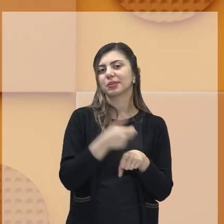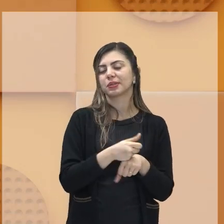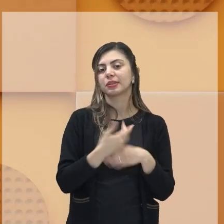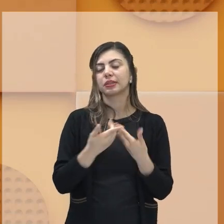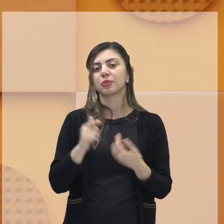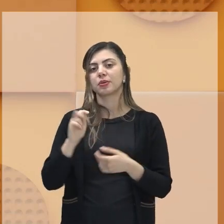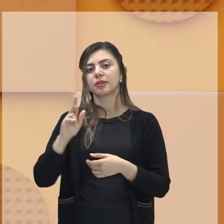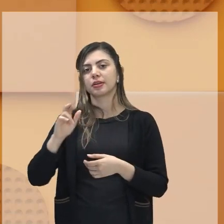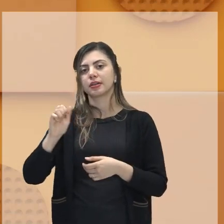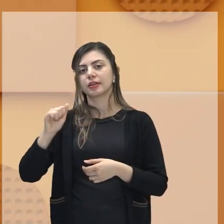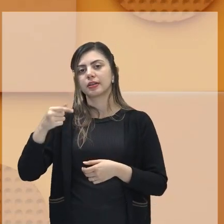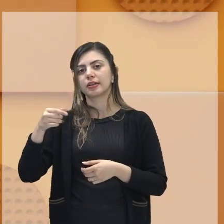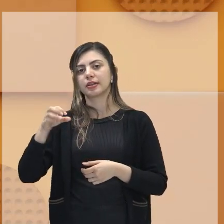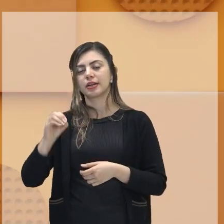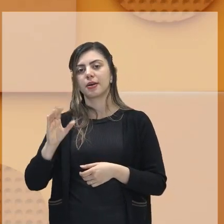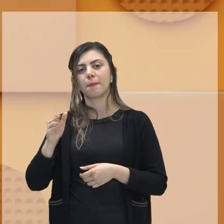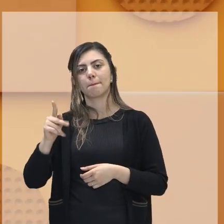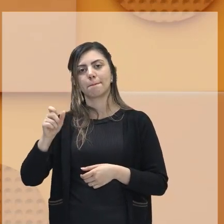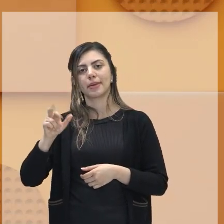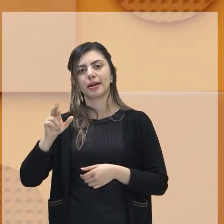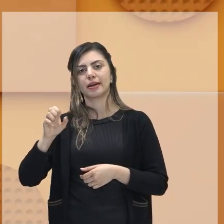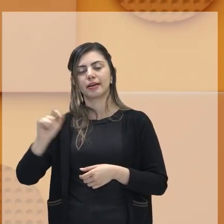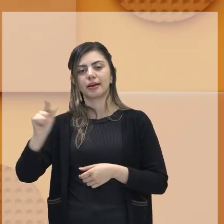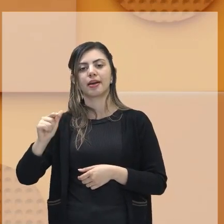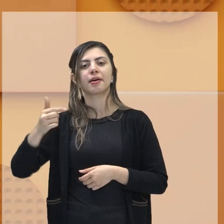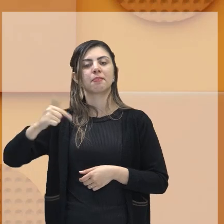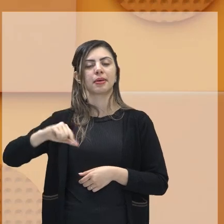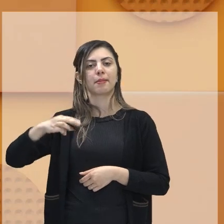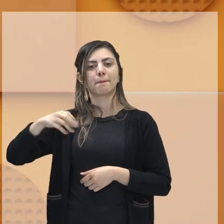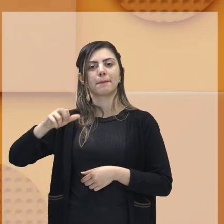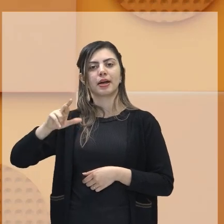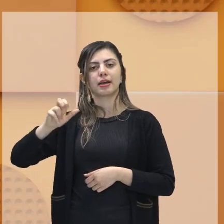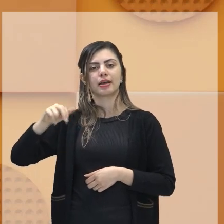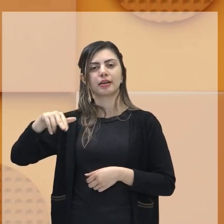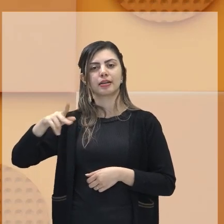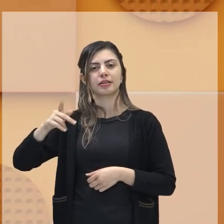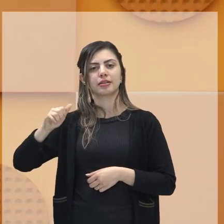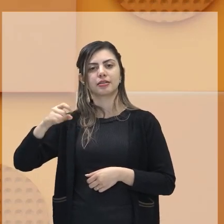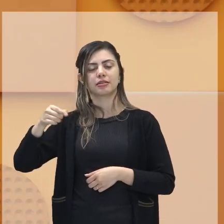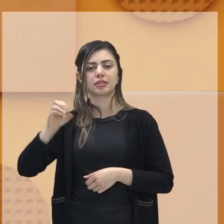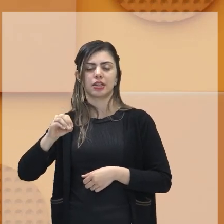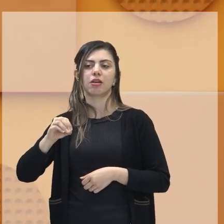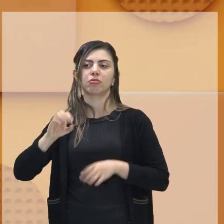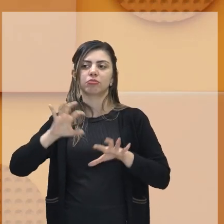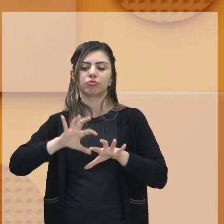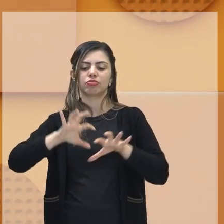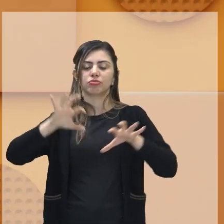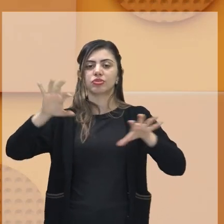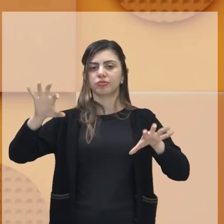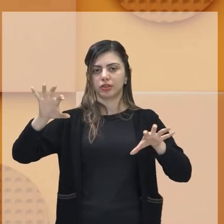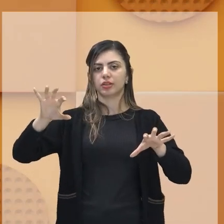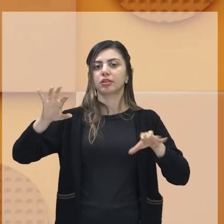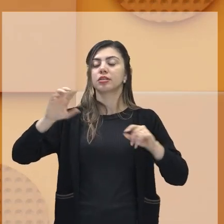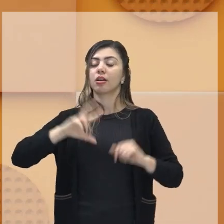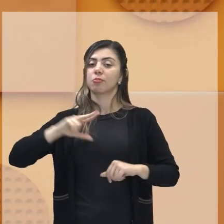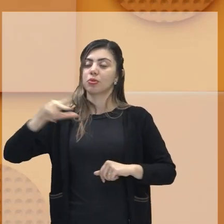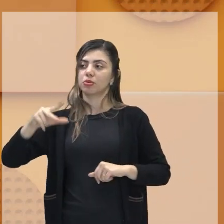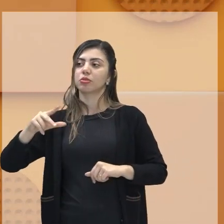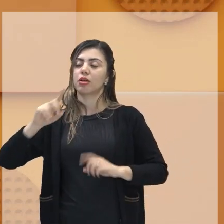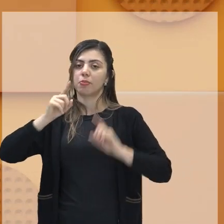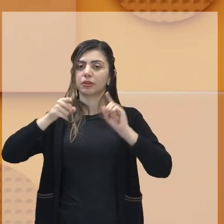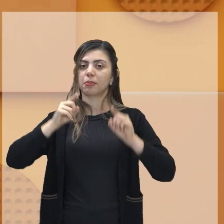e Maranhão era outra colônia. As duas, claro, estavam ali sujeitas aos mandos e desmandos de Portugal, mas só